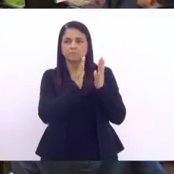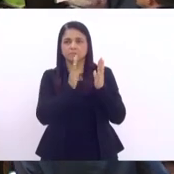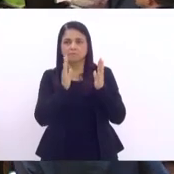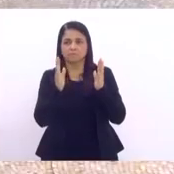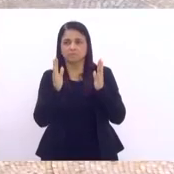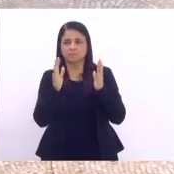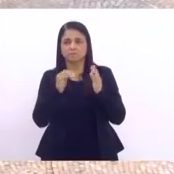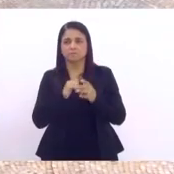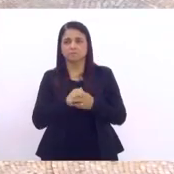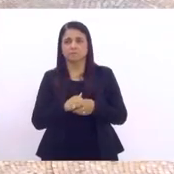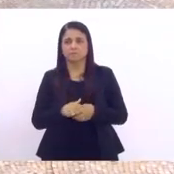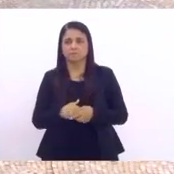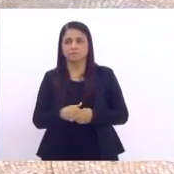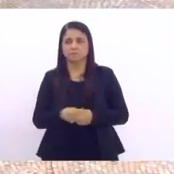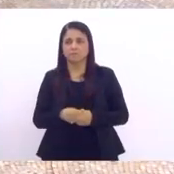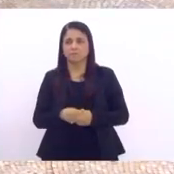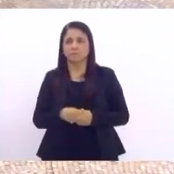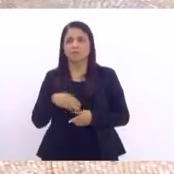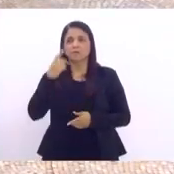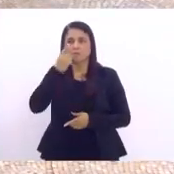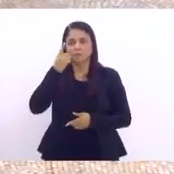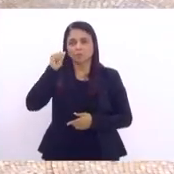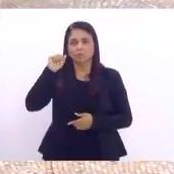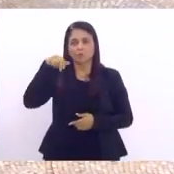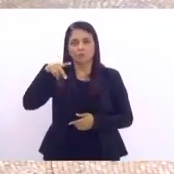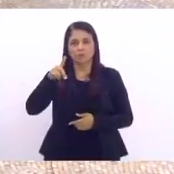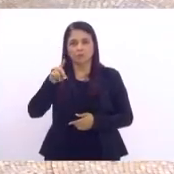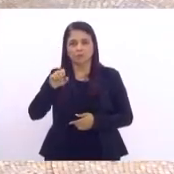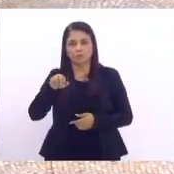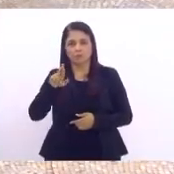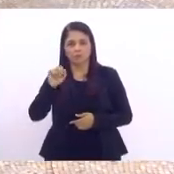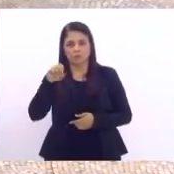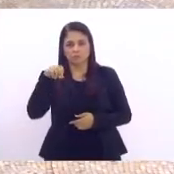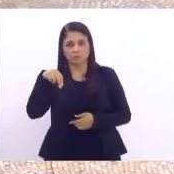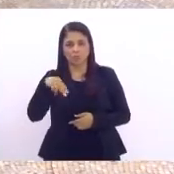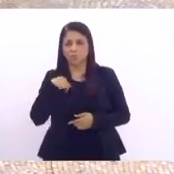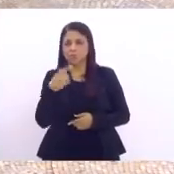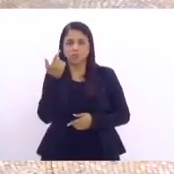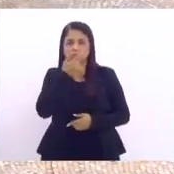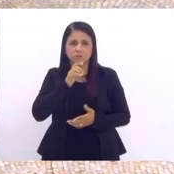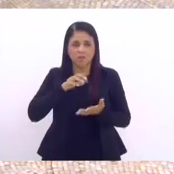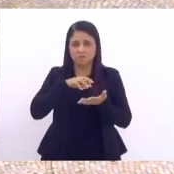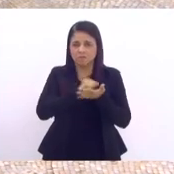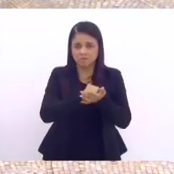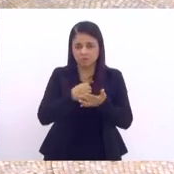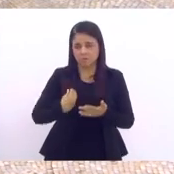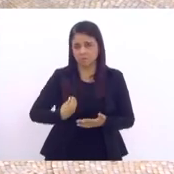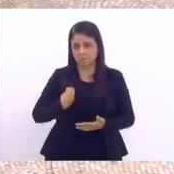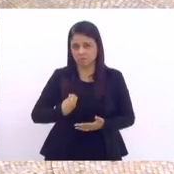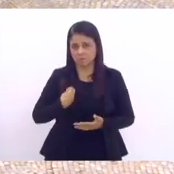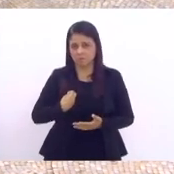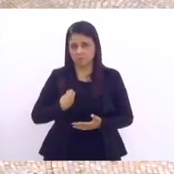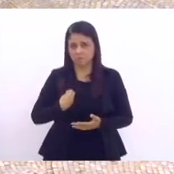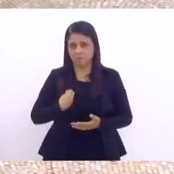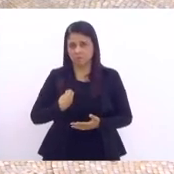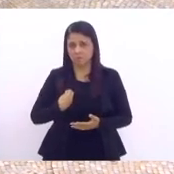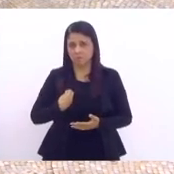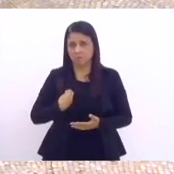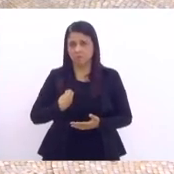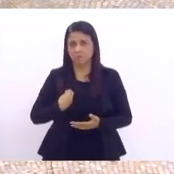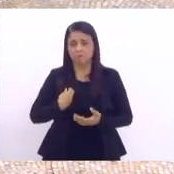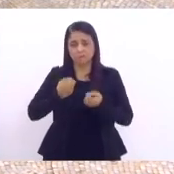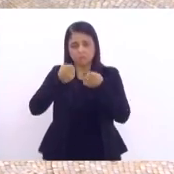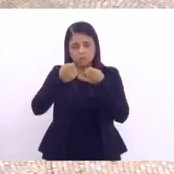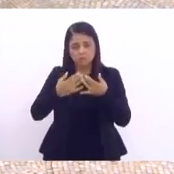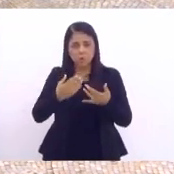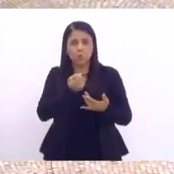Moraes. Por gentileza, eu não estou conseguindo registrar a minha presença. Já me foi explicado aqui um número para eu digitar, mas também acabou